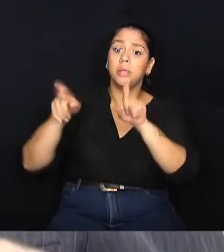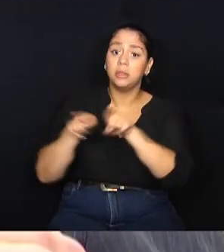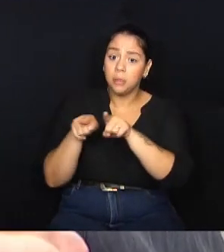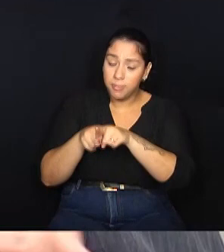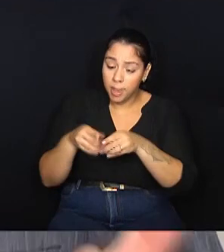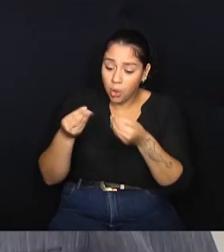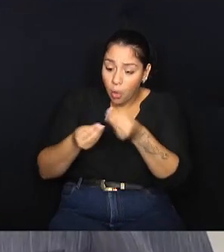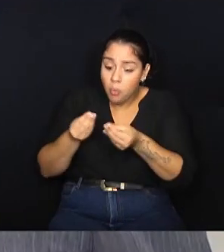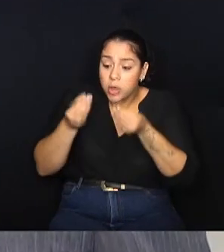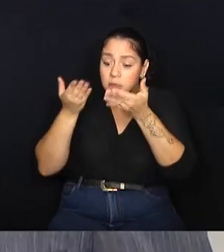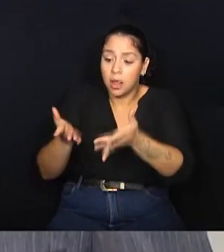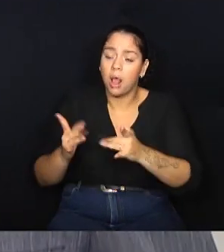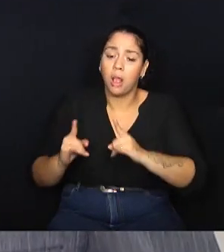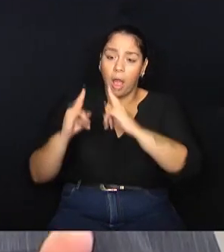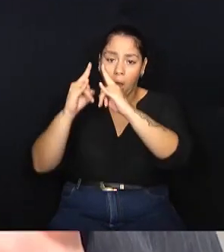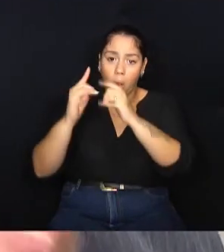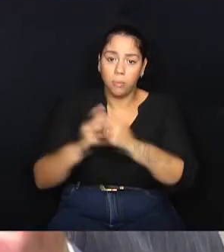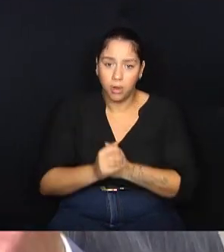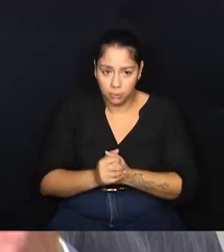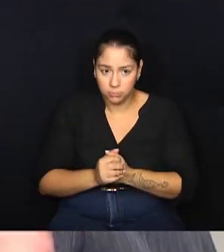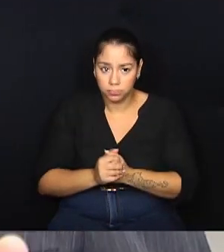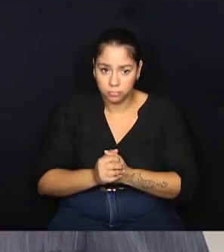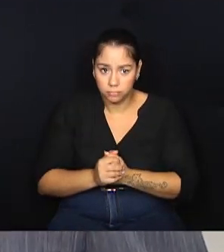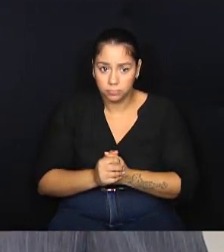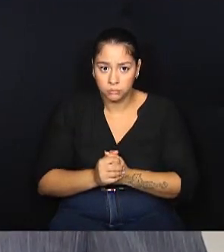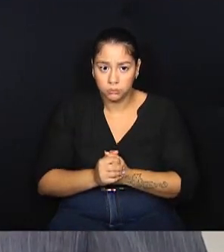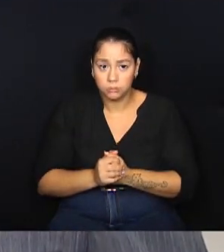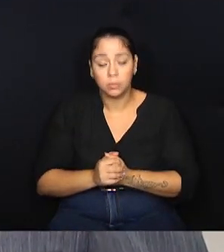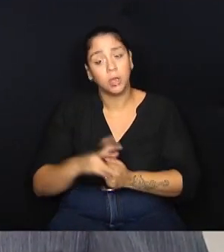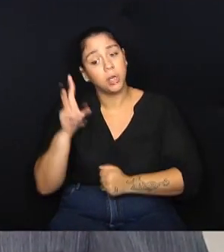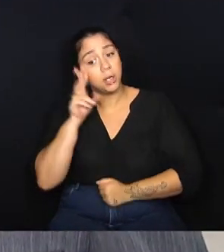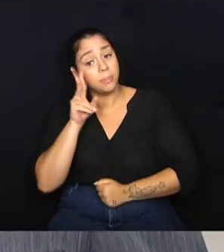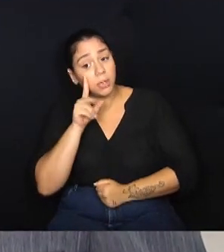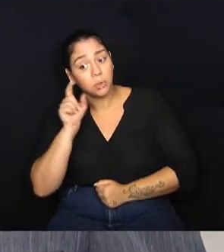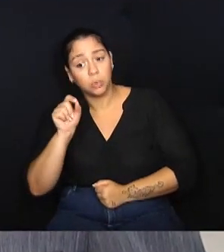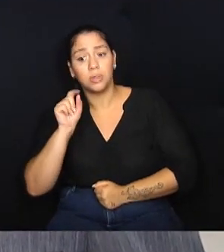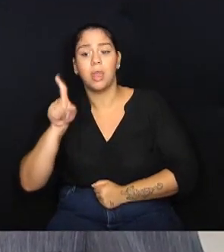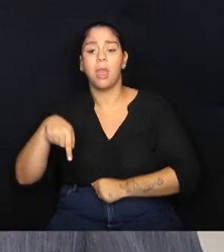obra. Lembrando assim que é uma obra